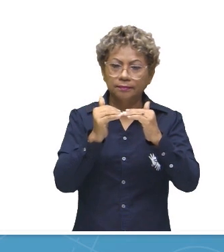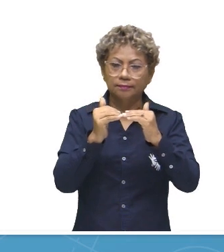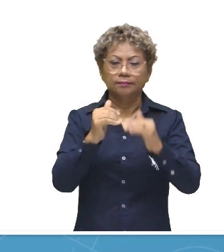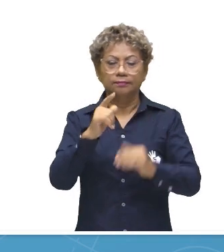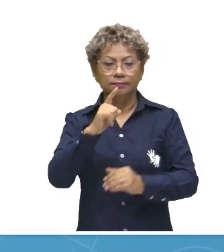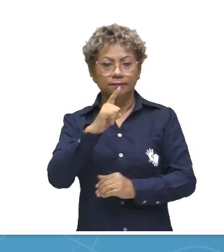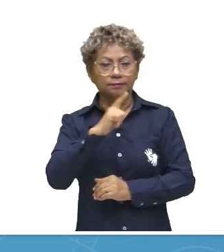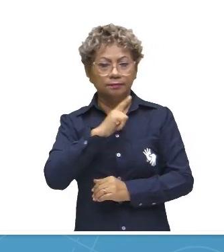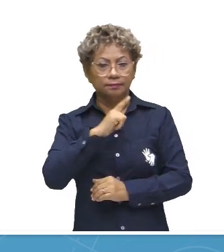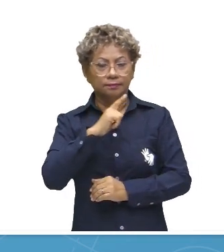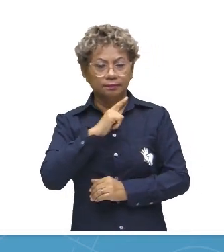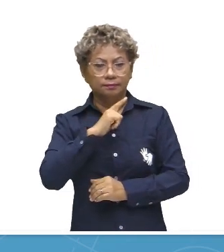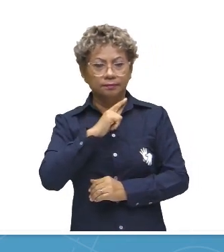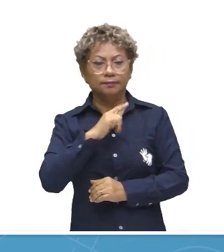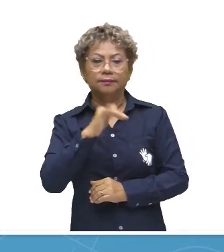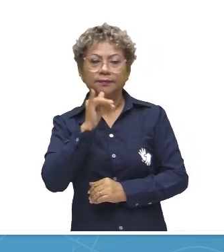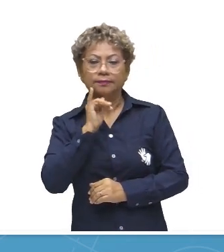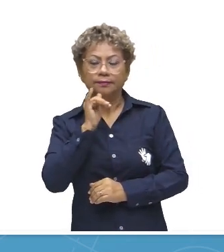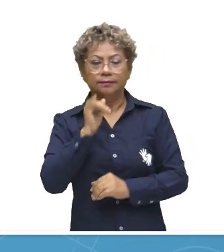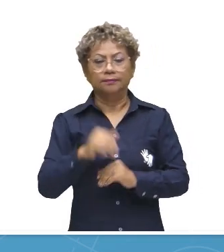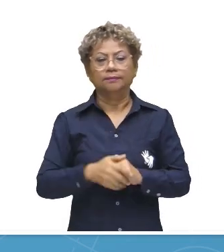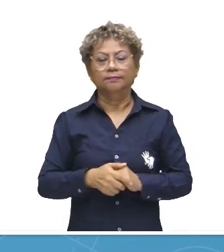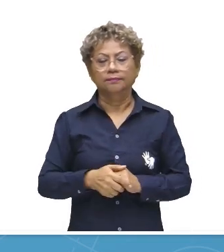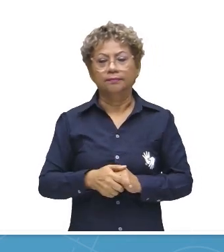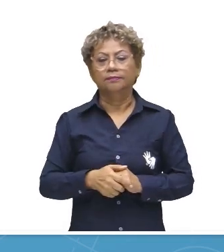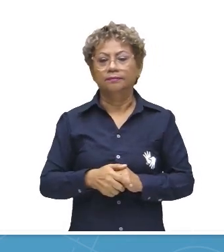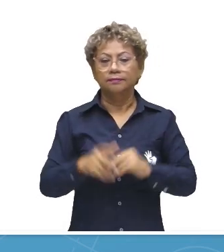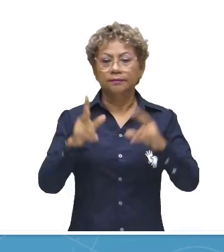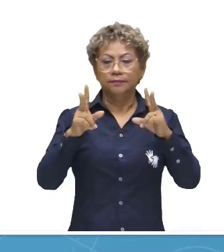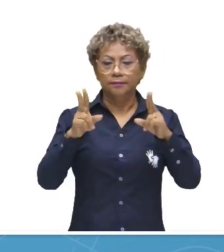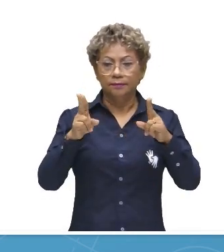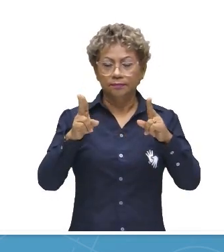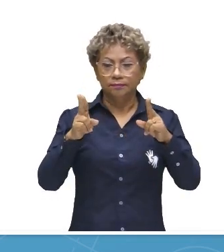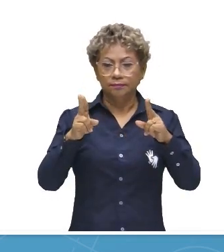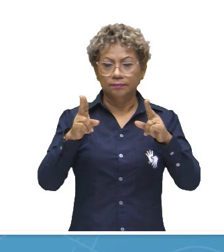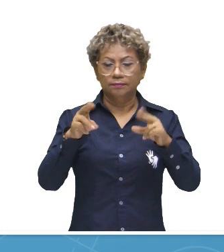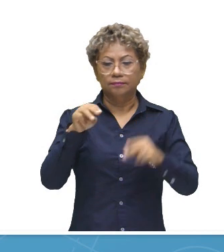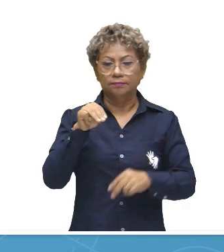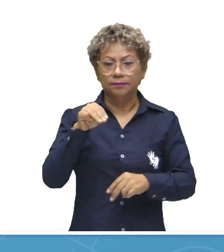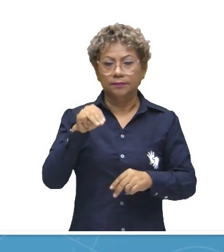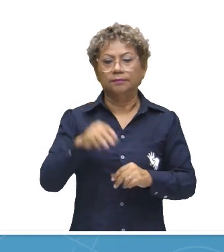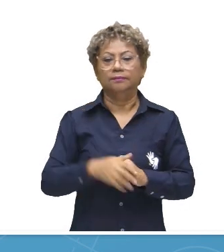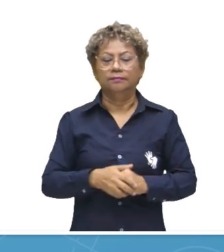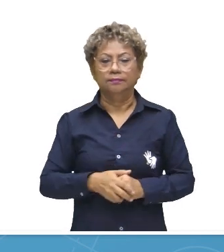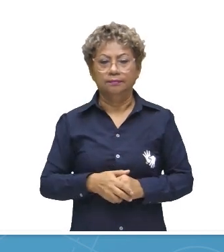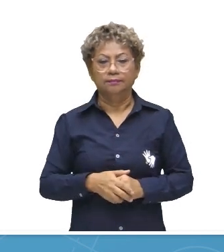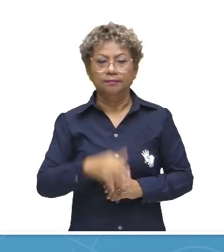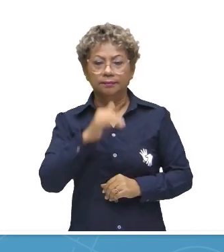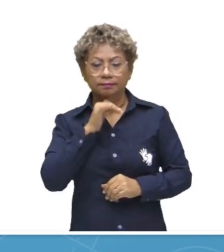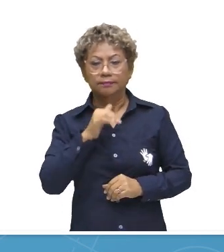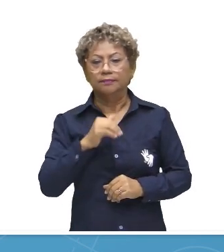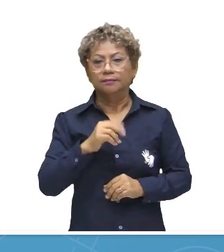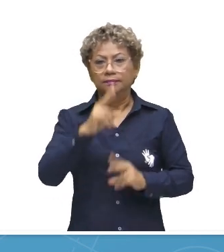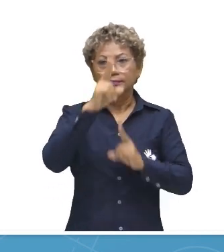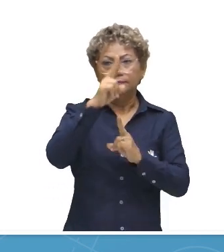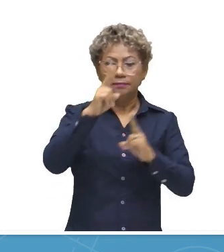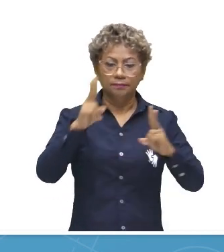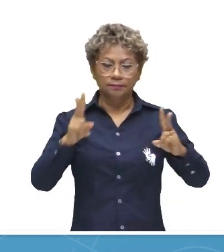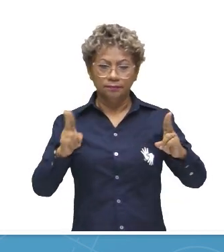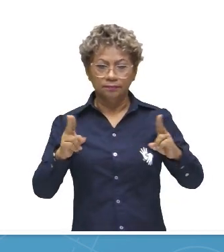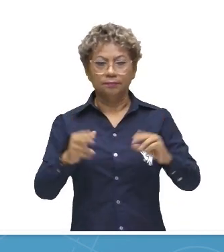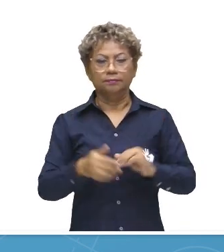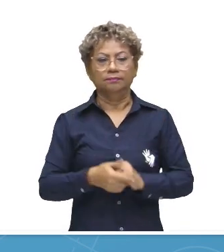congruentes, ou seja, vão possuir a mesma medida. Então nós temos aqui o triângulo,